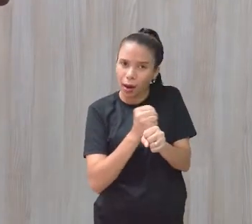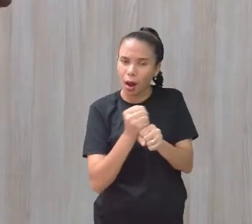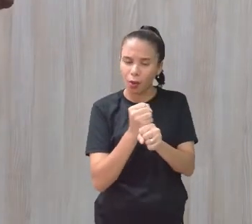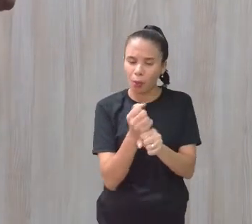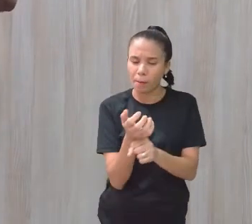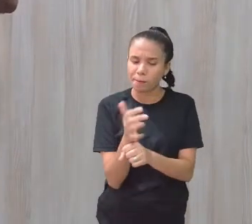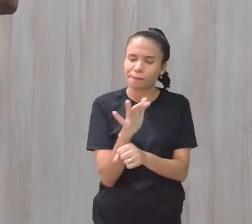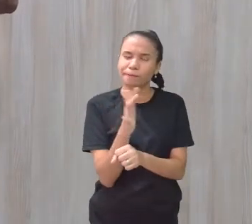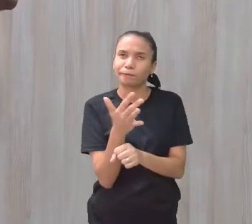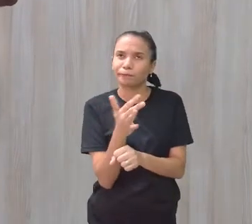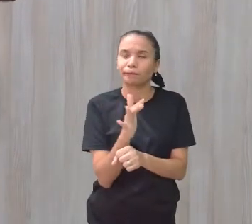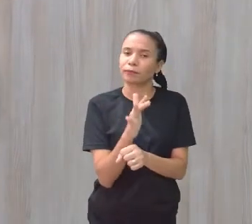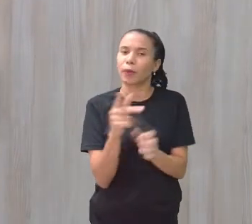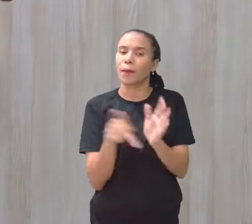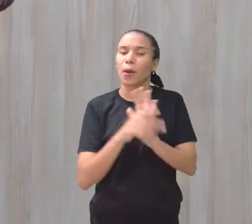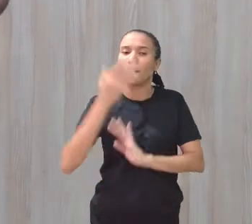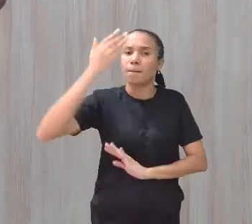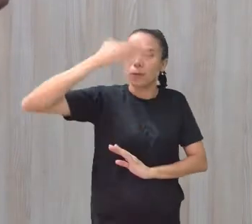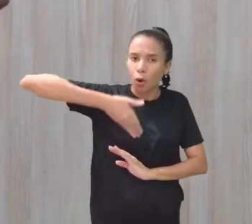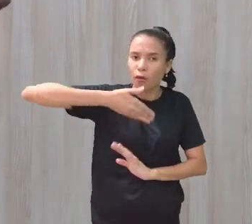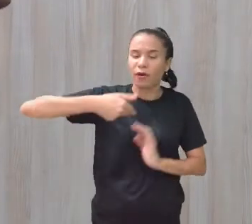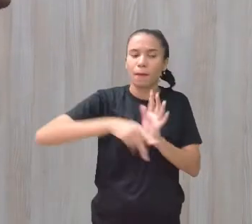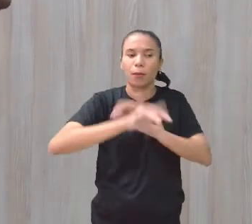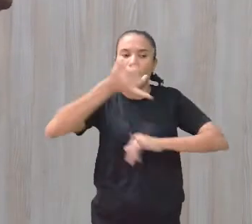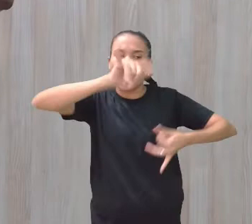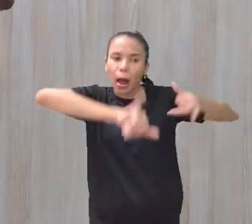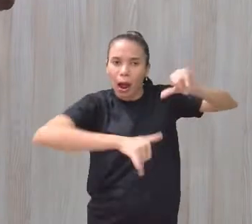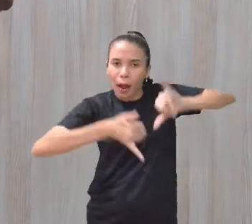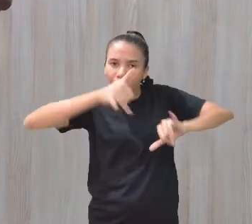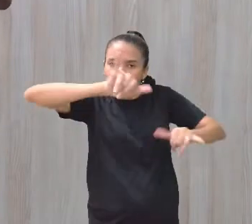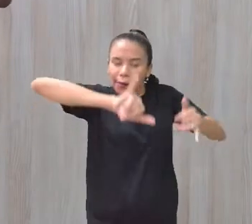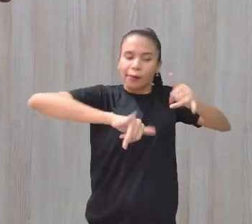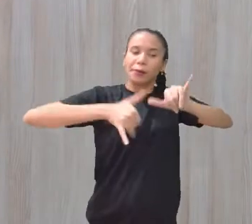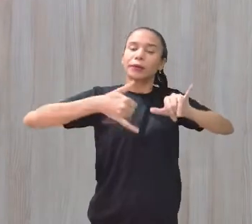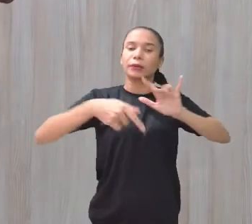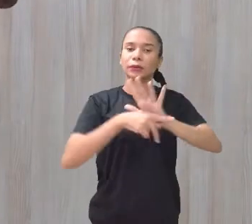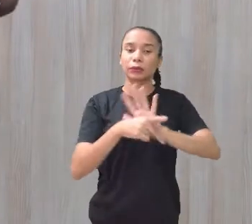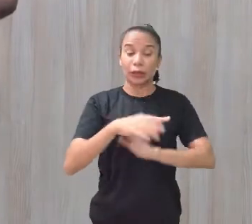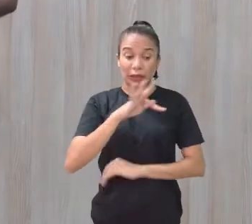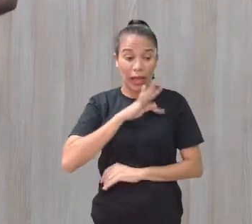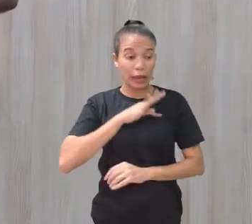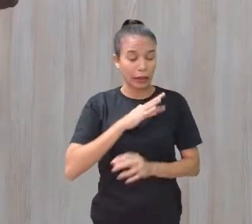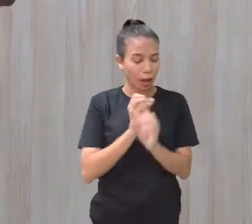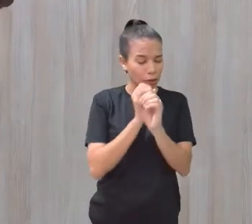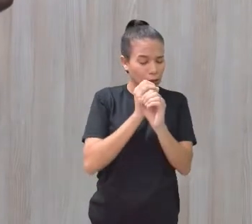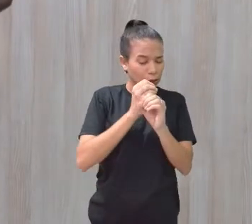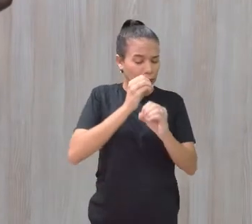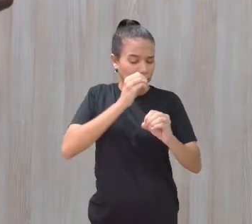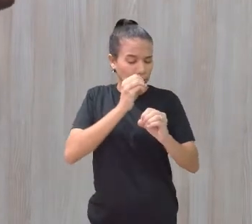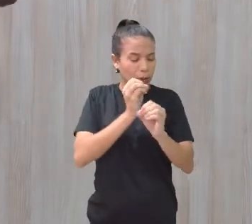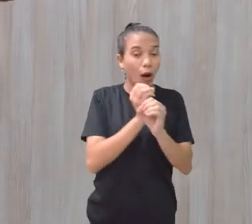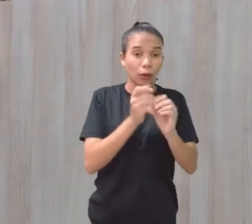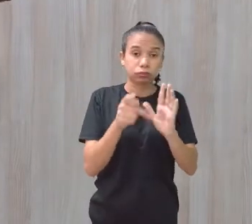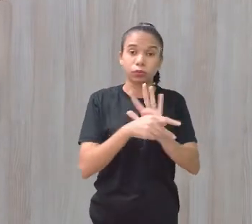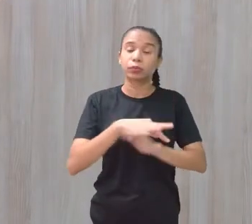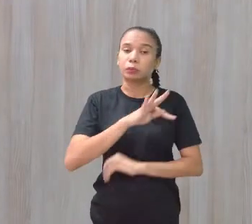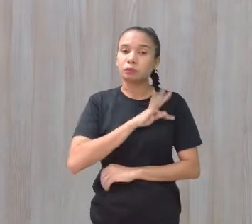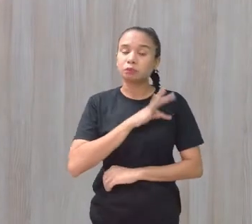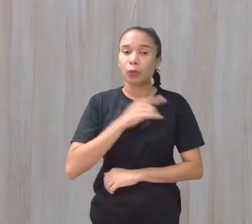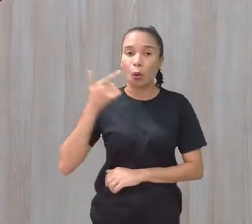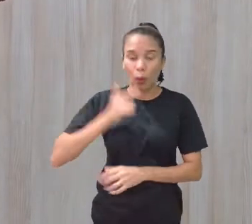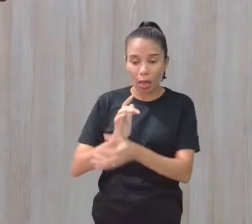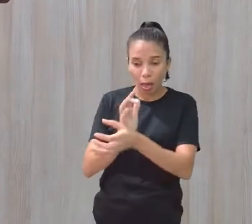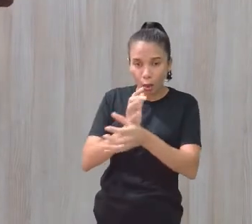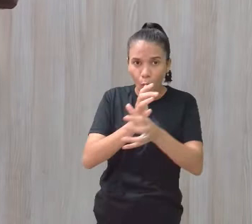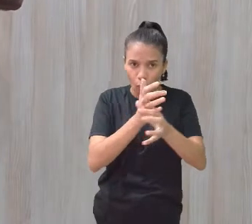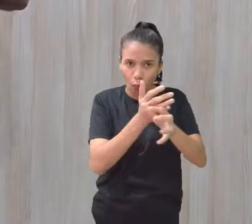tirada ali, né, comprovada ali em laboratório, né, por técnicas, né, existem técnicas, né, quando se encontra um